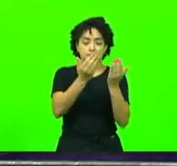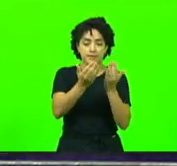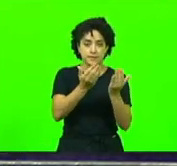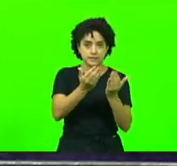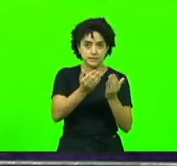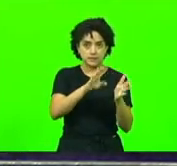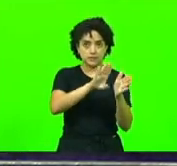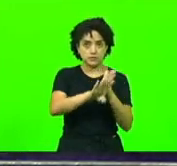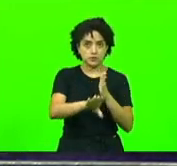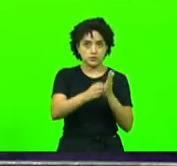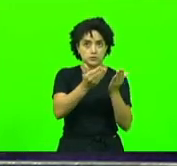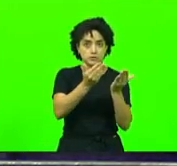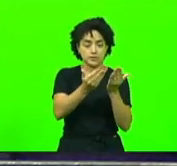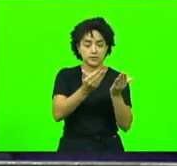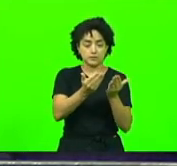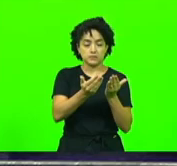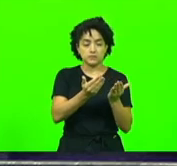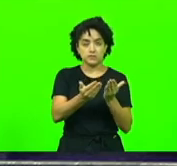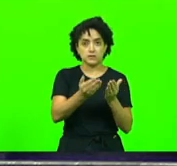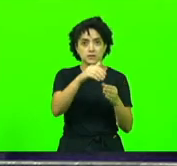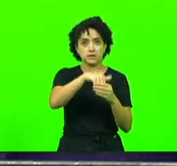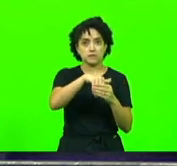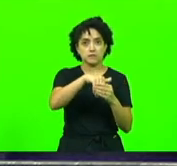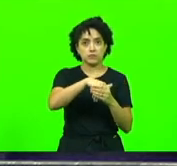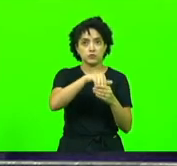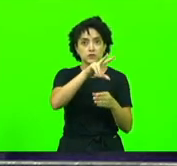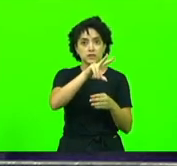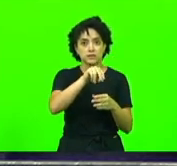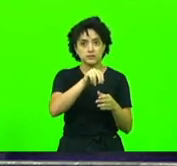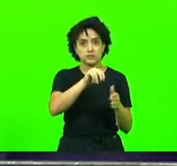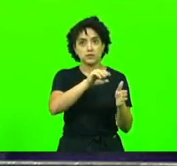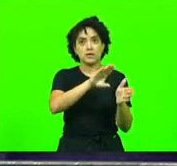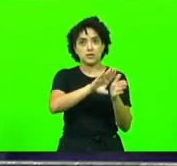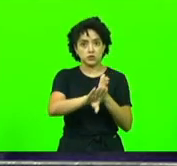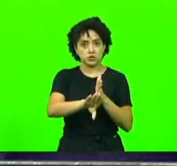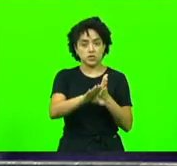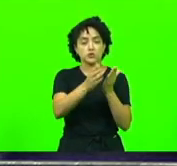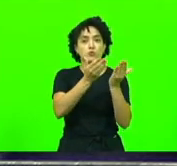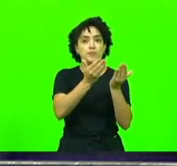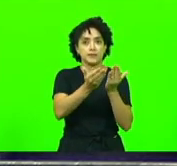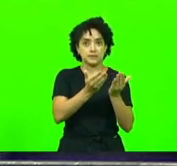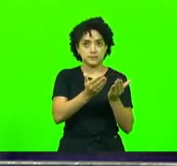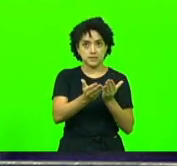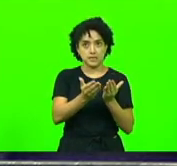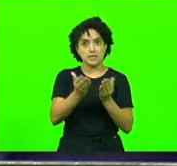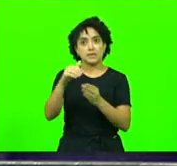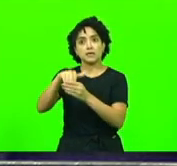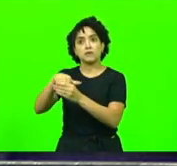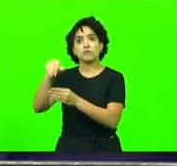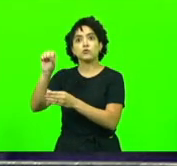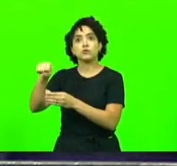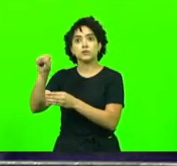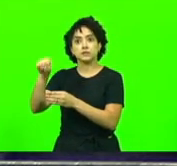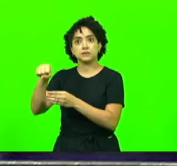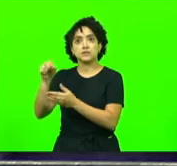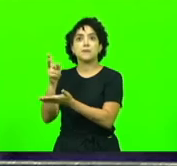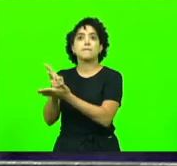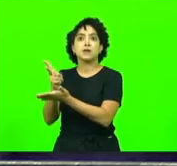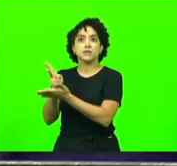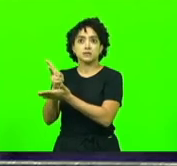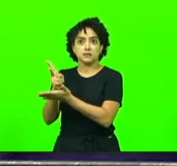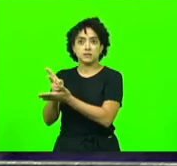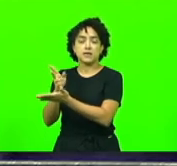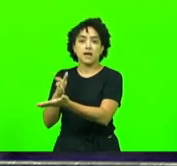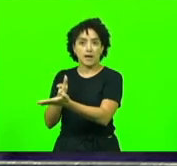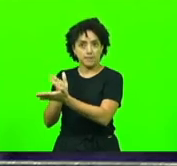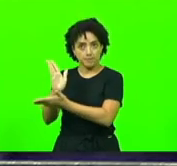O parecer. Parecer. Quem votar não, rejeita o parecer. Quem votar sim, mantém o aprova parecer. O